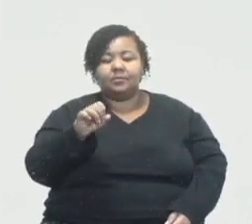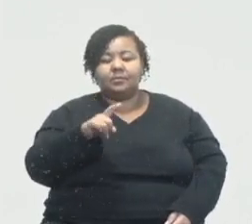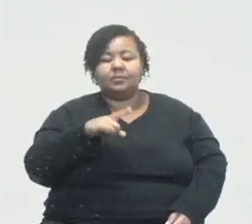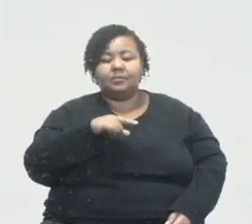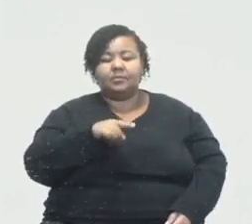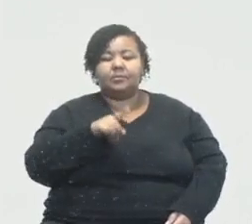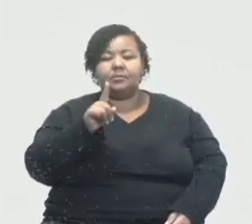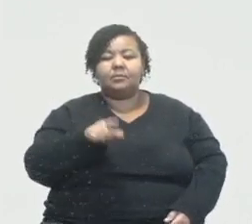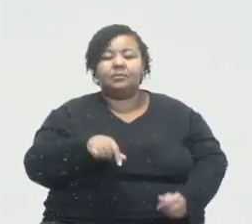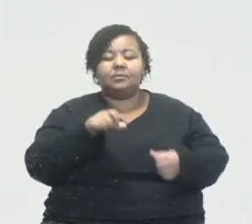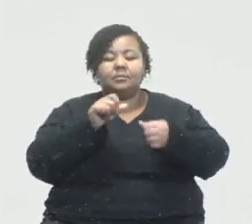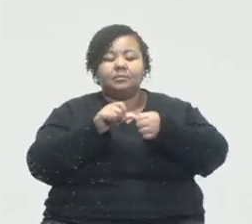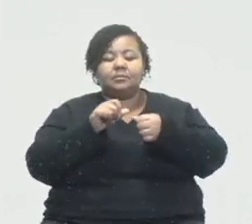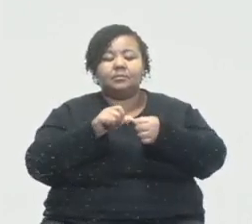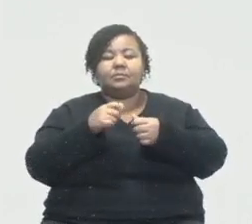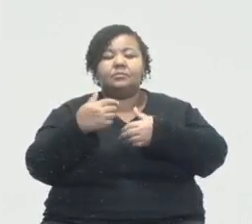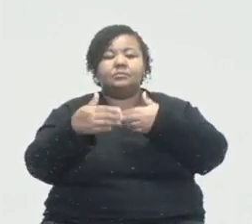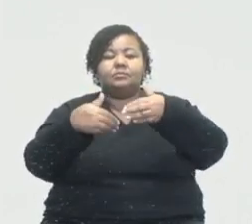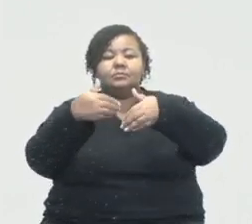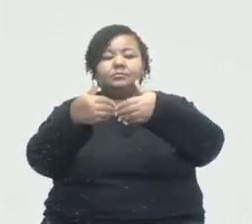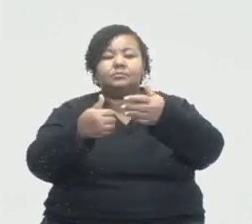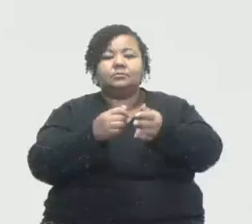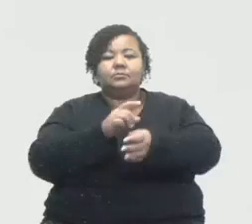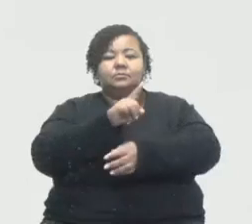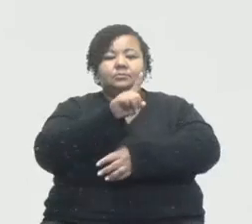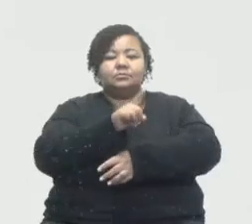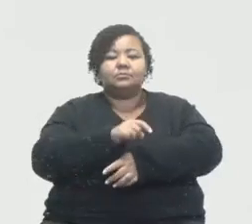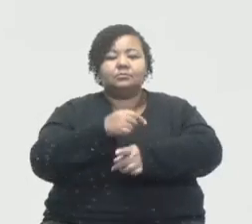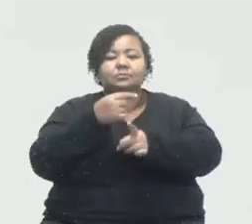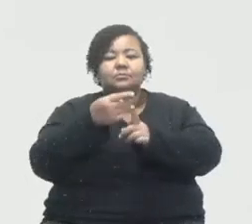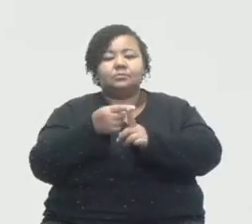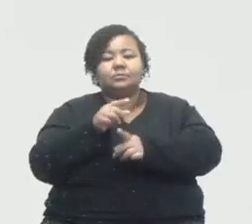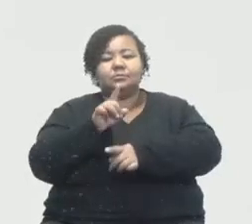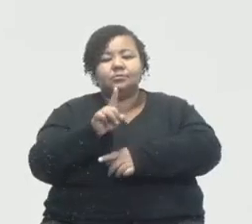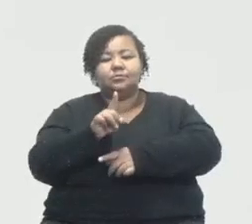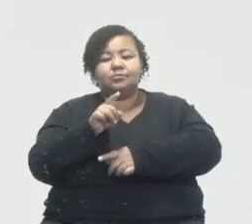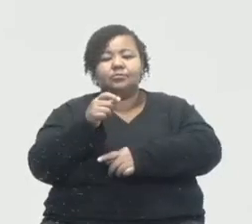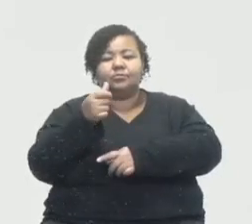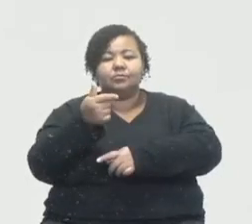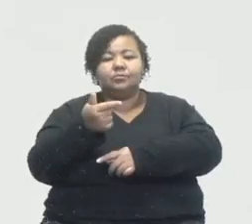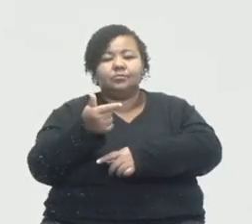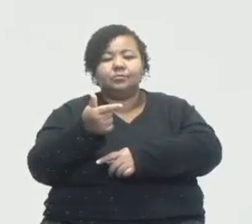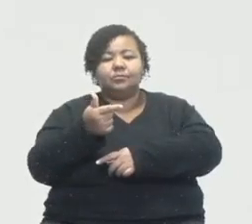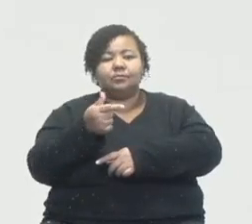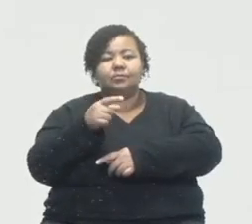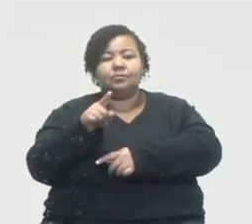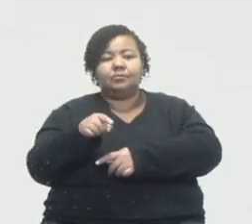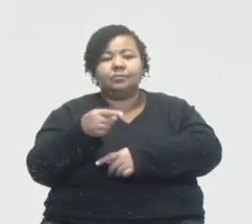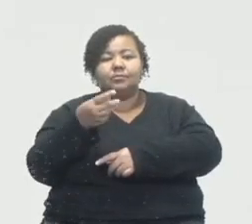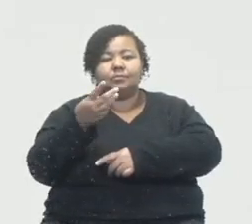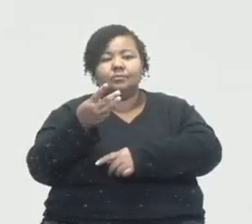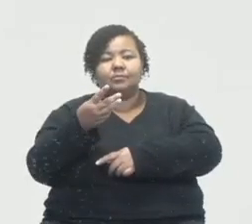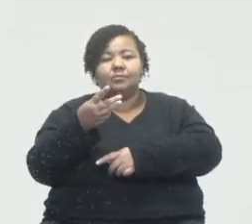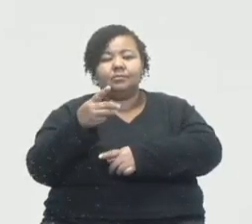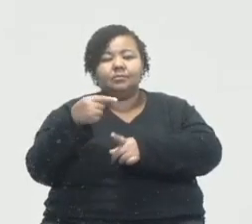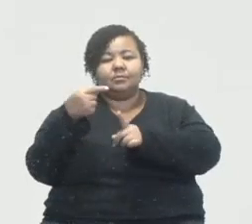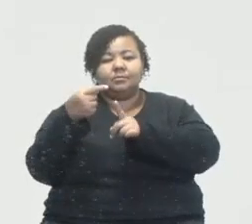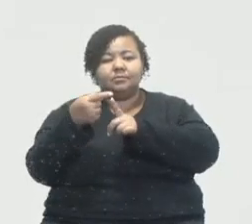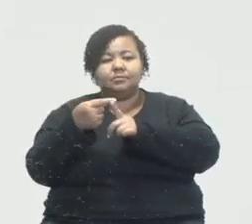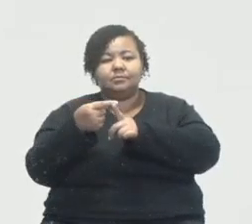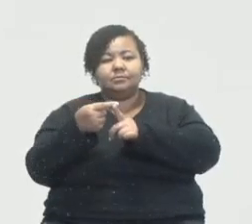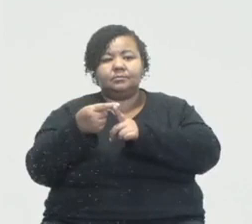realizarmos o procedimento de x vezes 1, 2, 3,